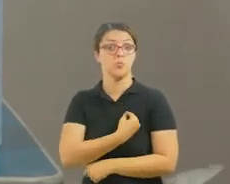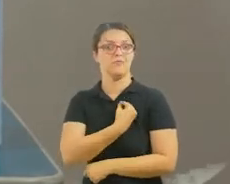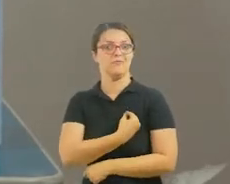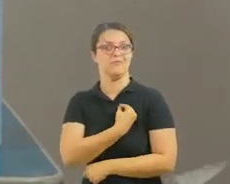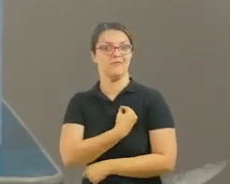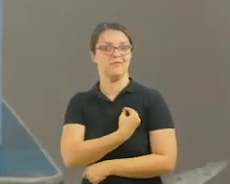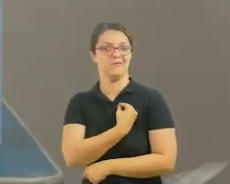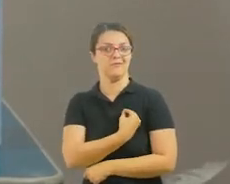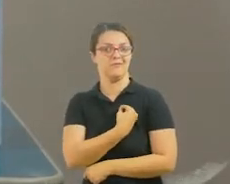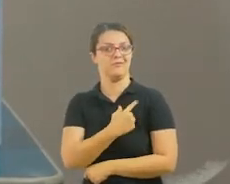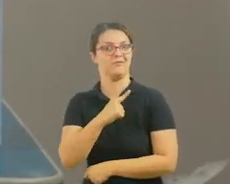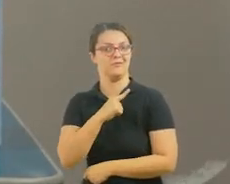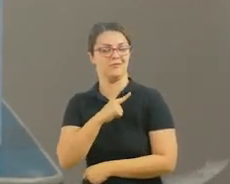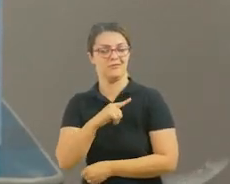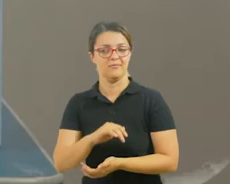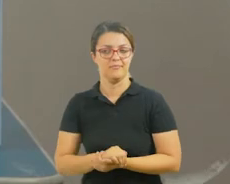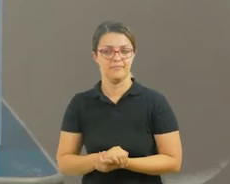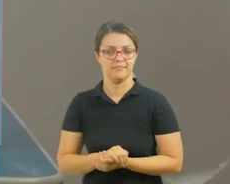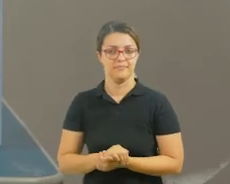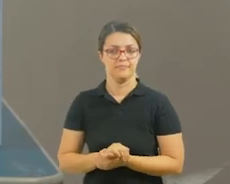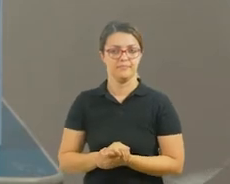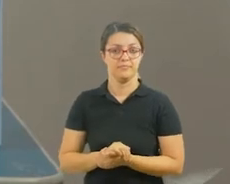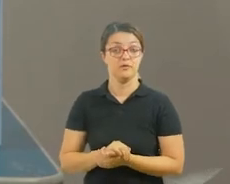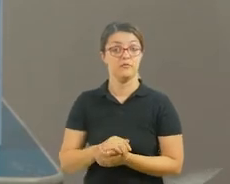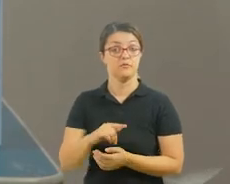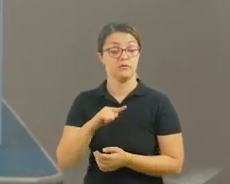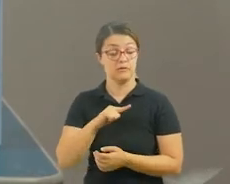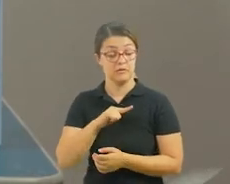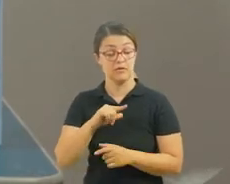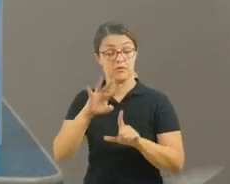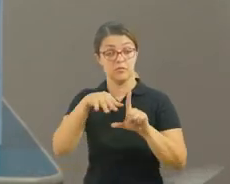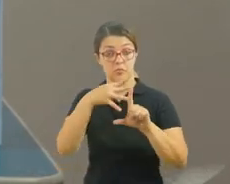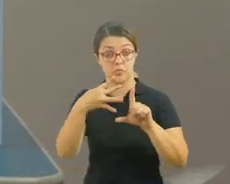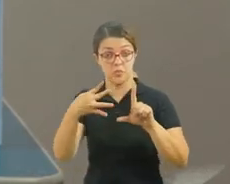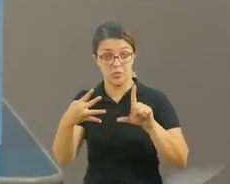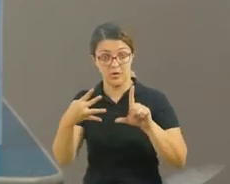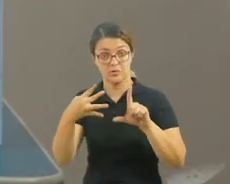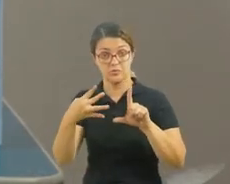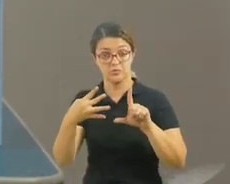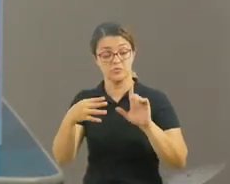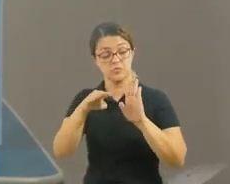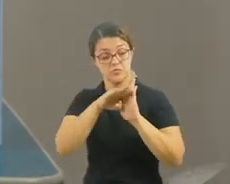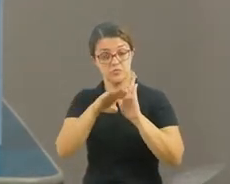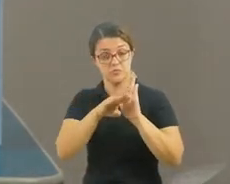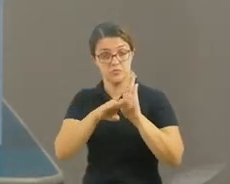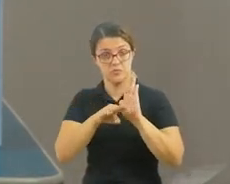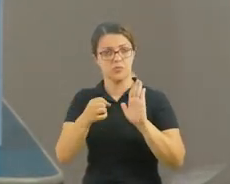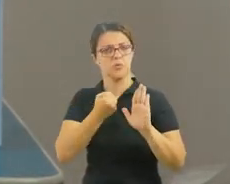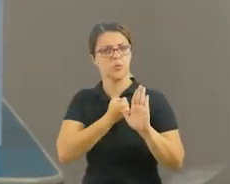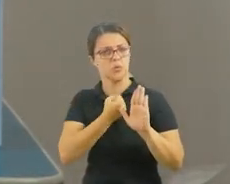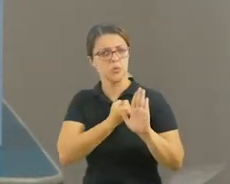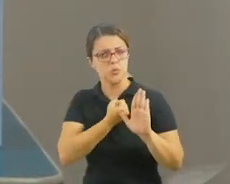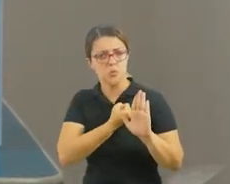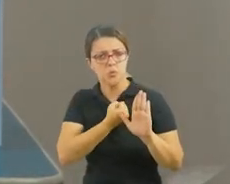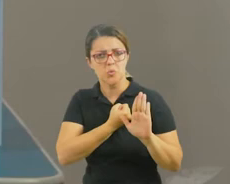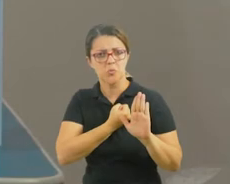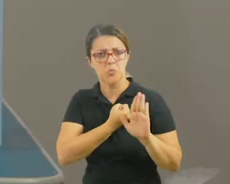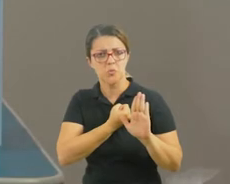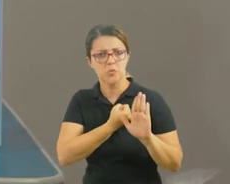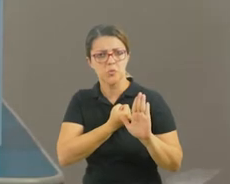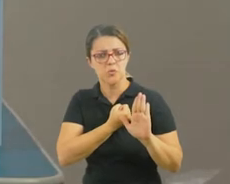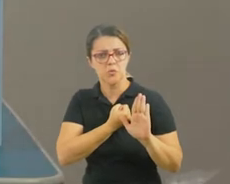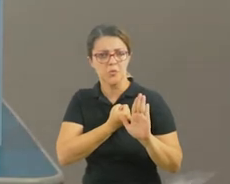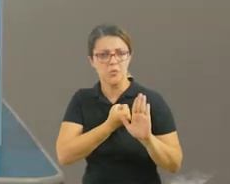números na sua vida. Lá, vocês vão encontrar no quadro de rotinas várias sugestões que o número